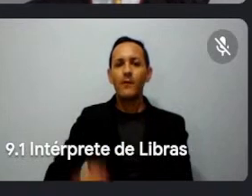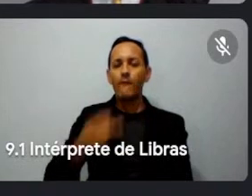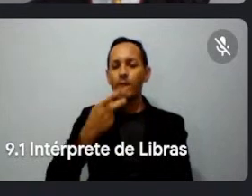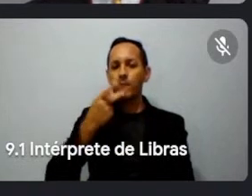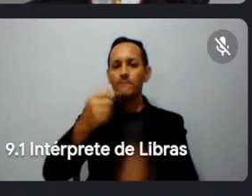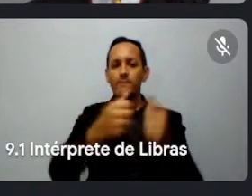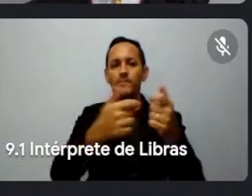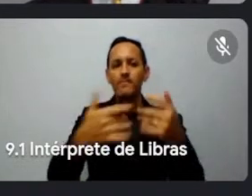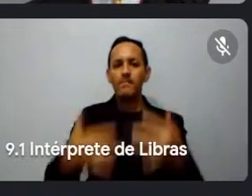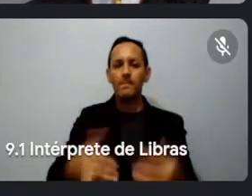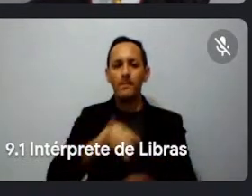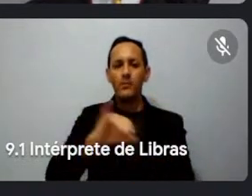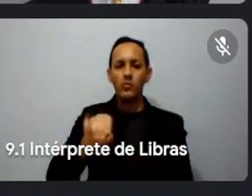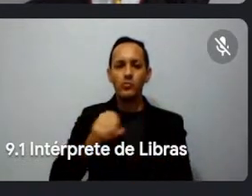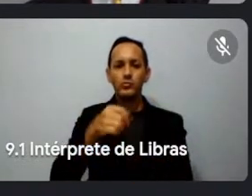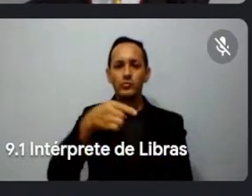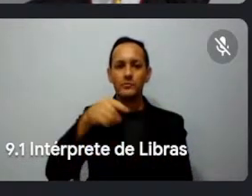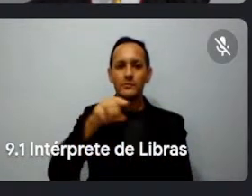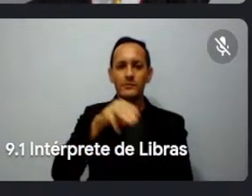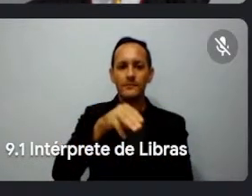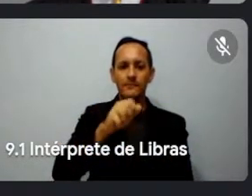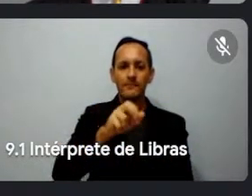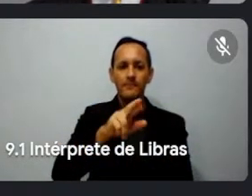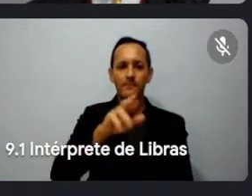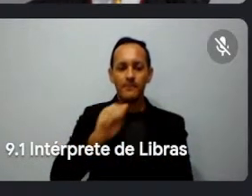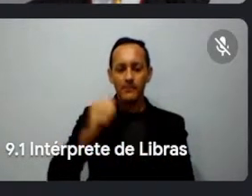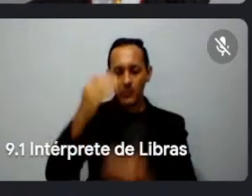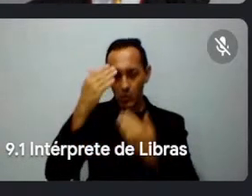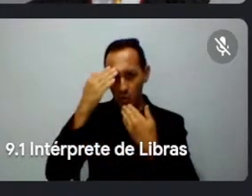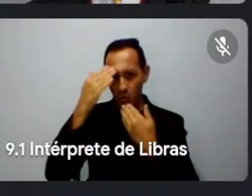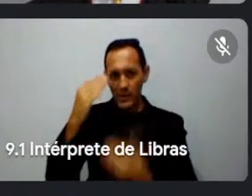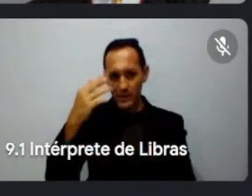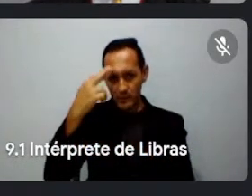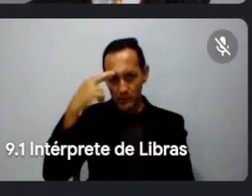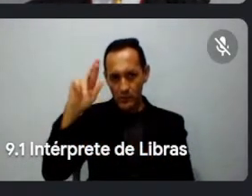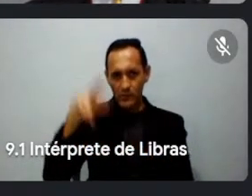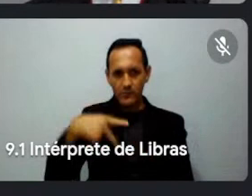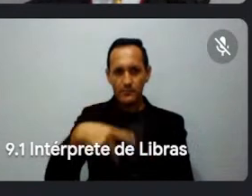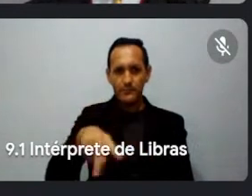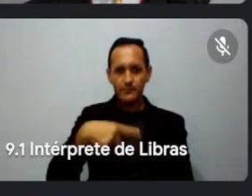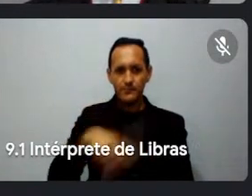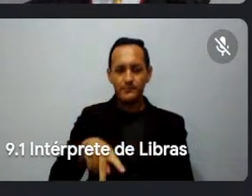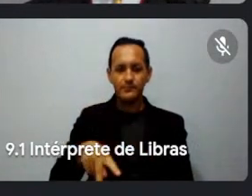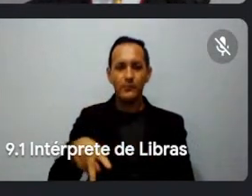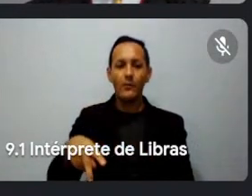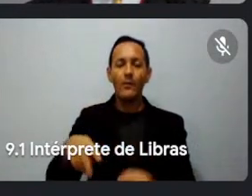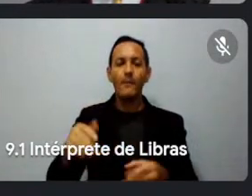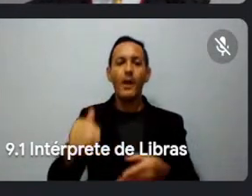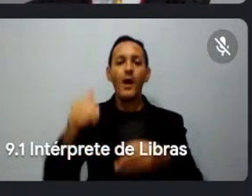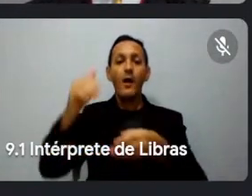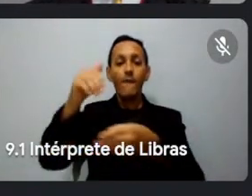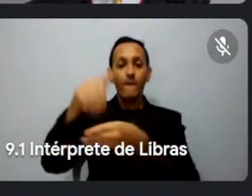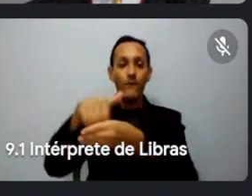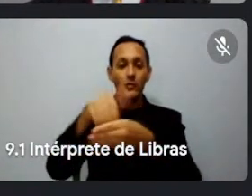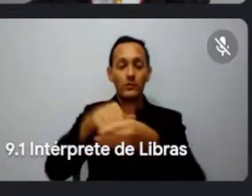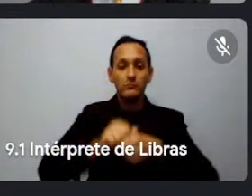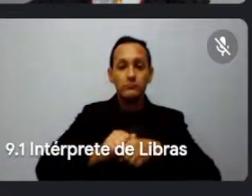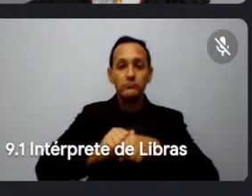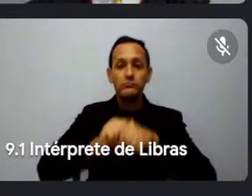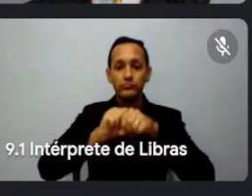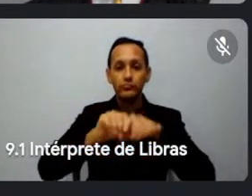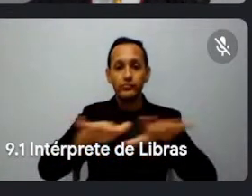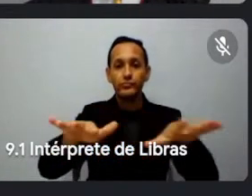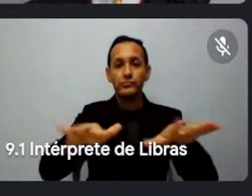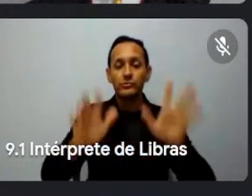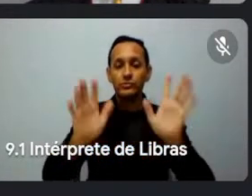palavra Doutor José Maria Lima e obrigados a presidente o voto já foi disponibilizado aos nobres pares